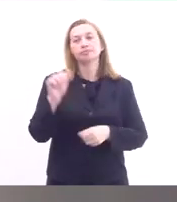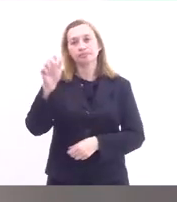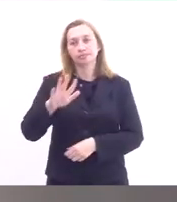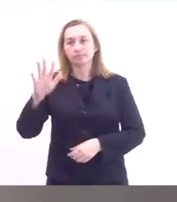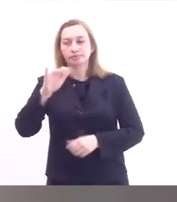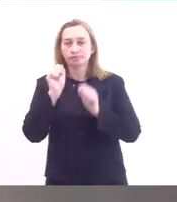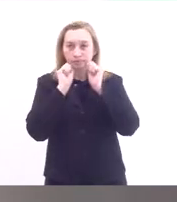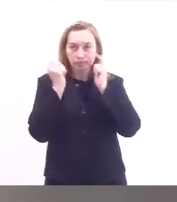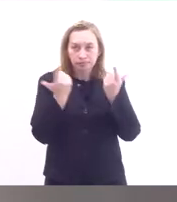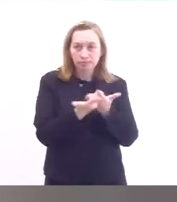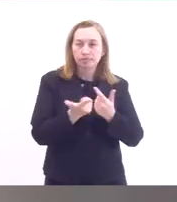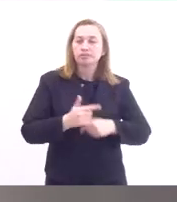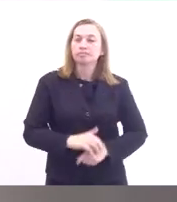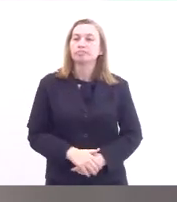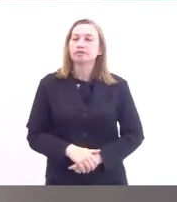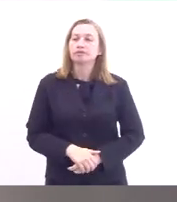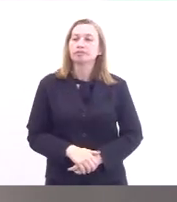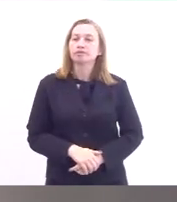é que